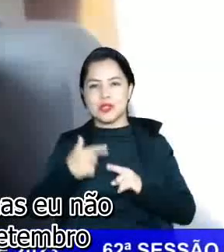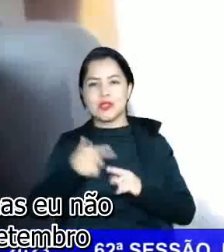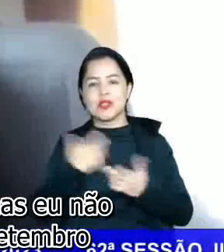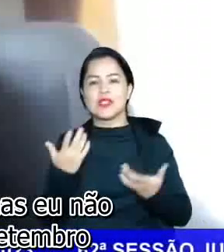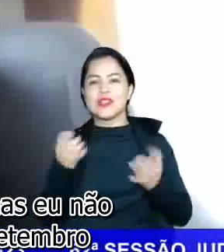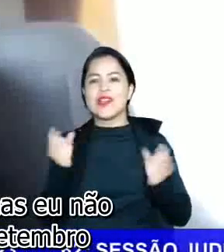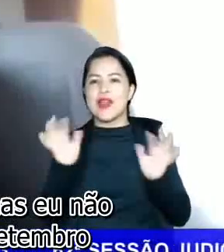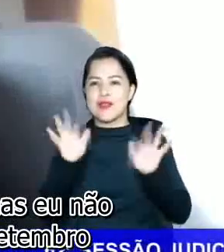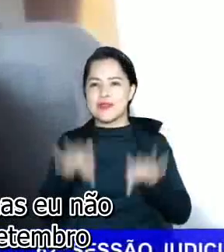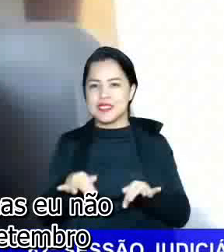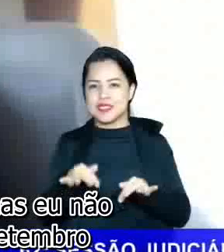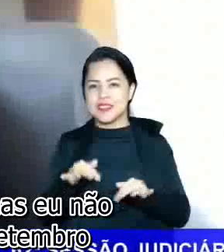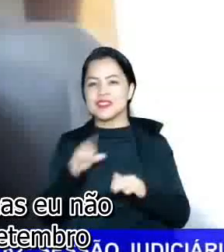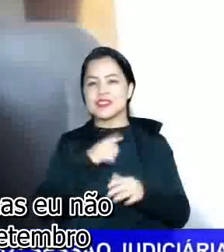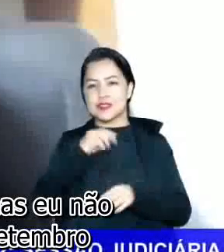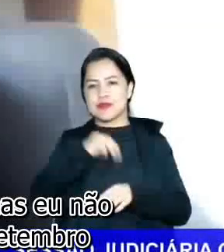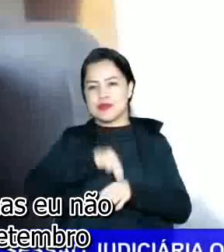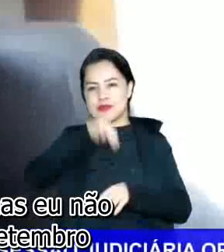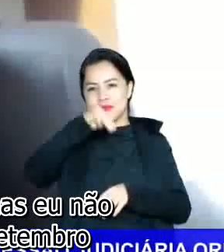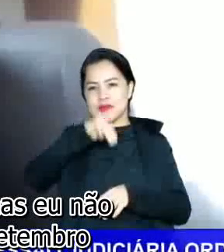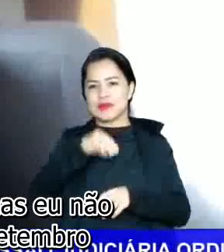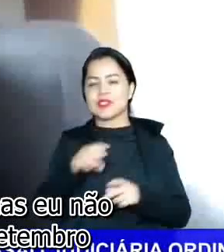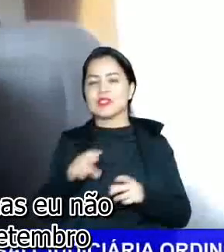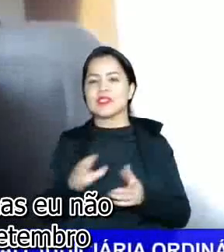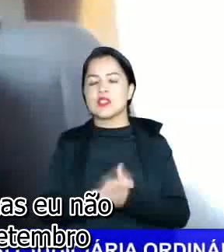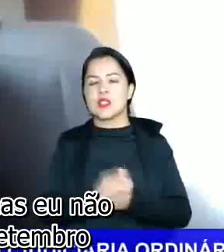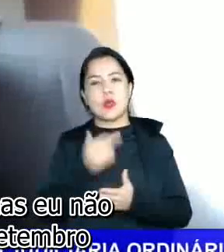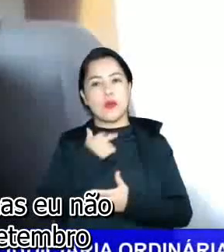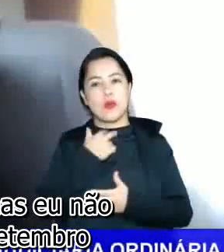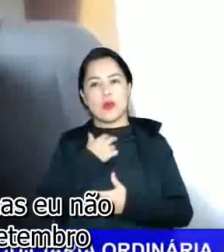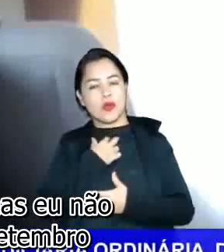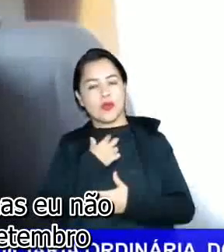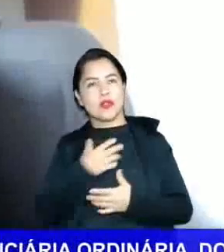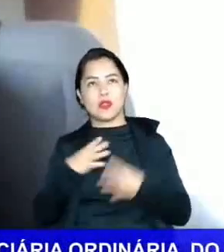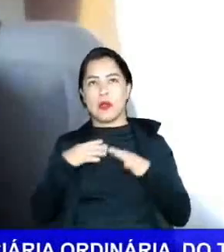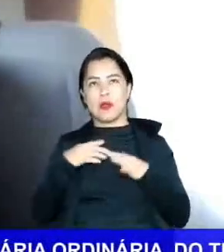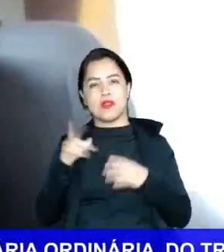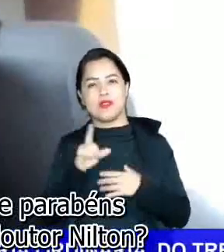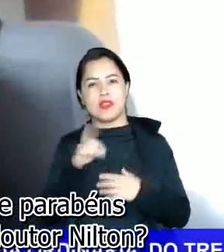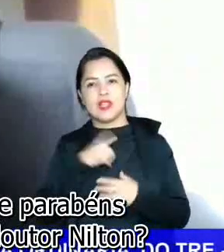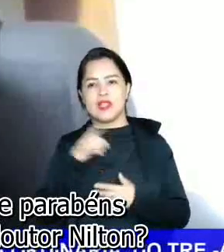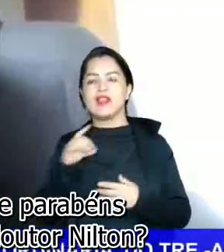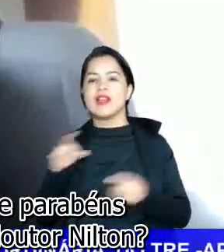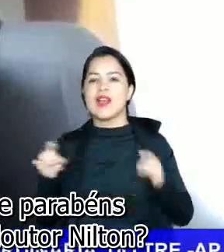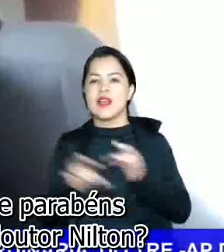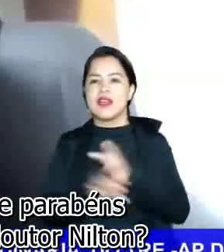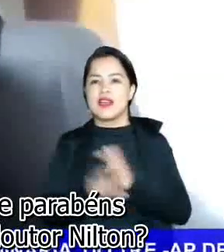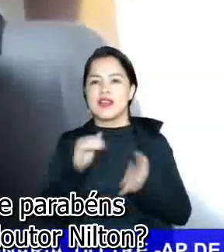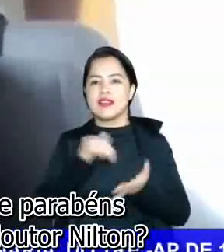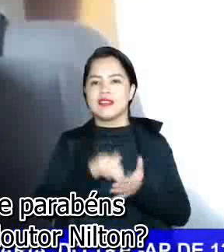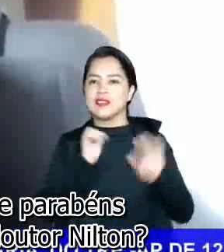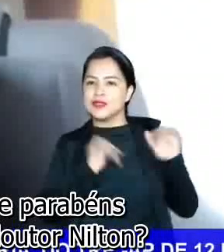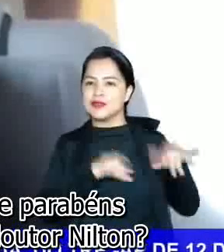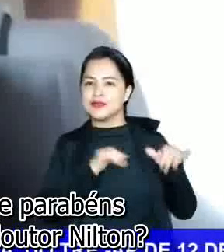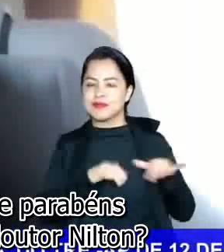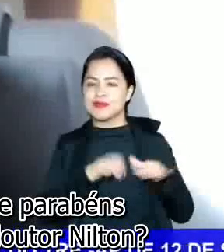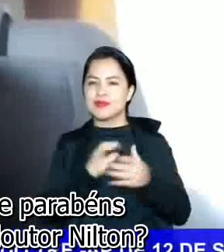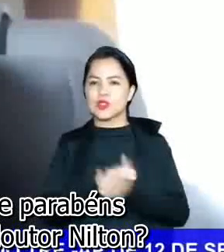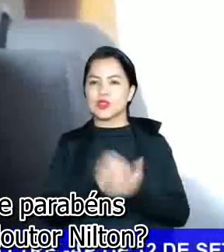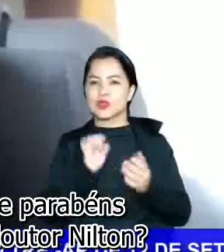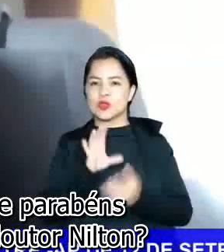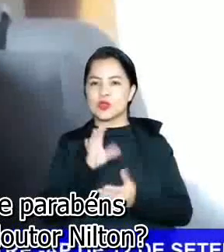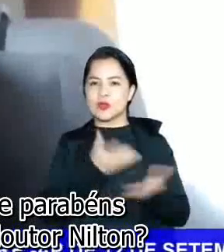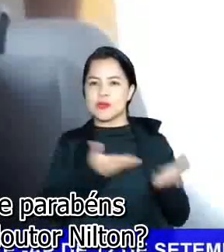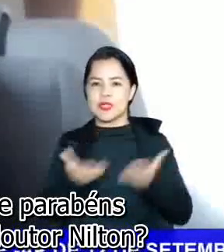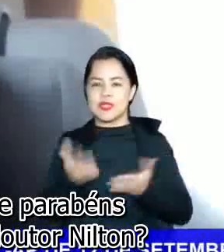quero encerrar, já estou bem perto de terminar, mas eu não posso relaxar agora, eu tenho que terminar até setembro para Verdade. deixar outubro só para ajustes finos.